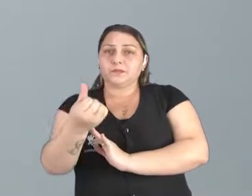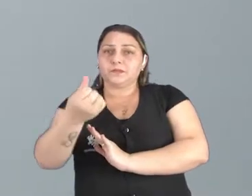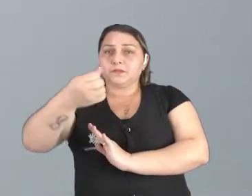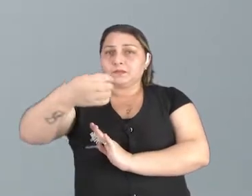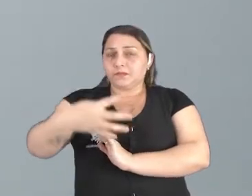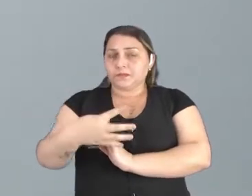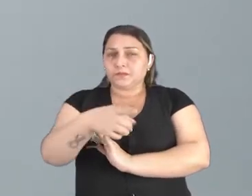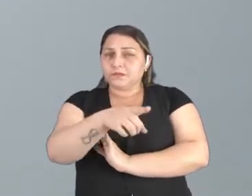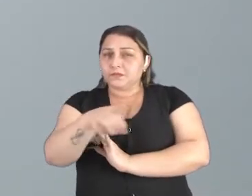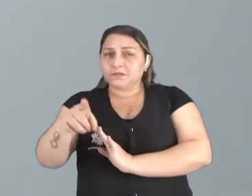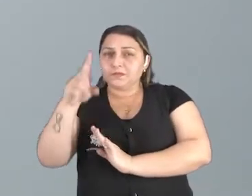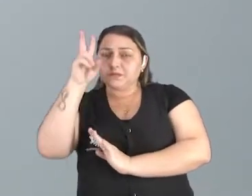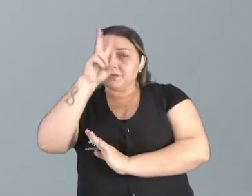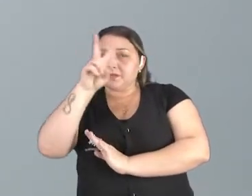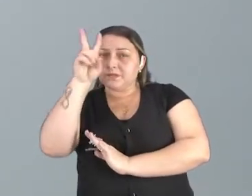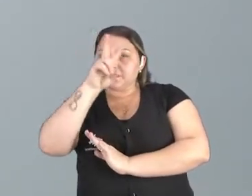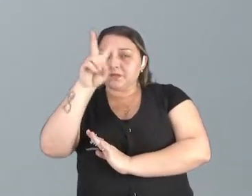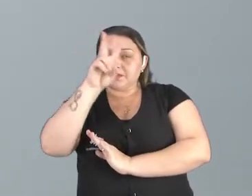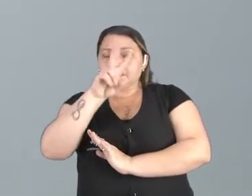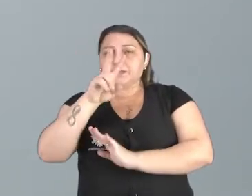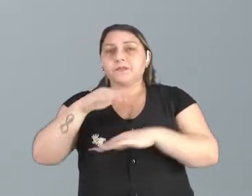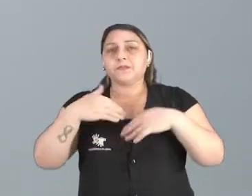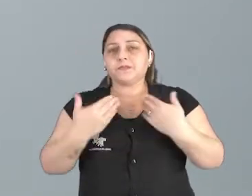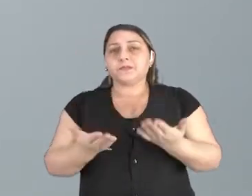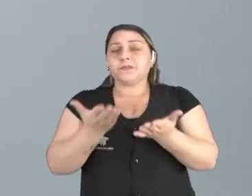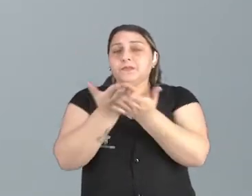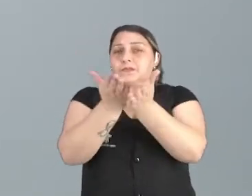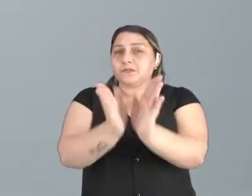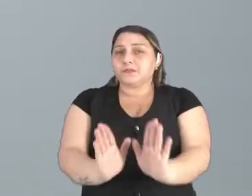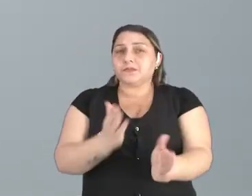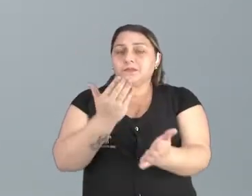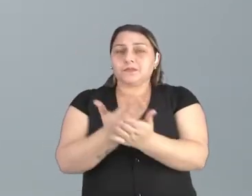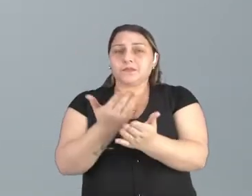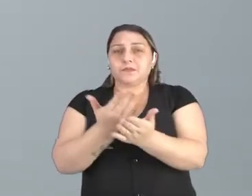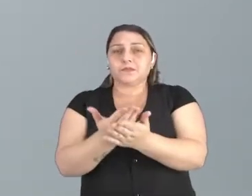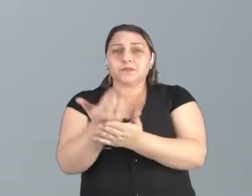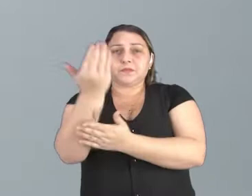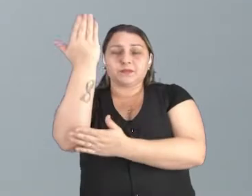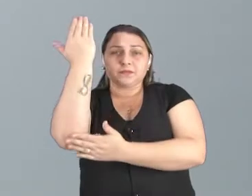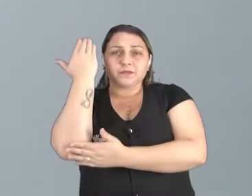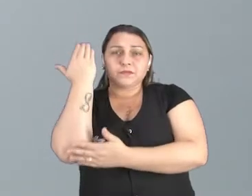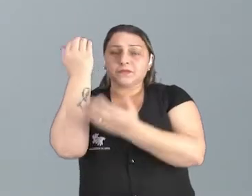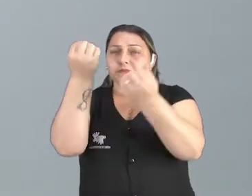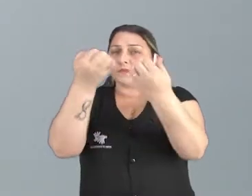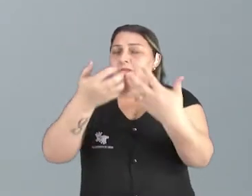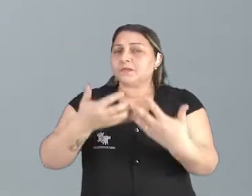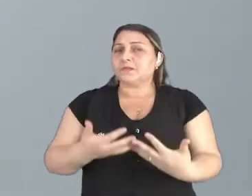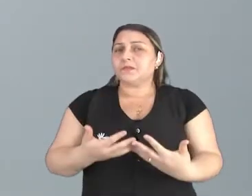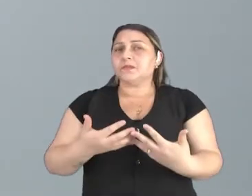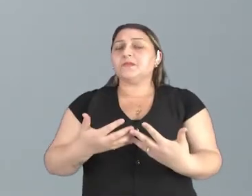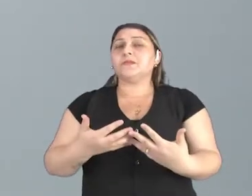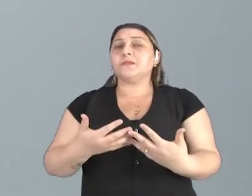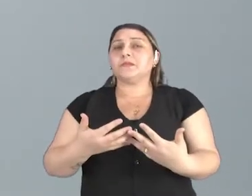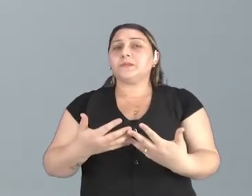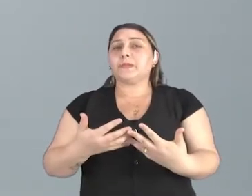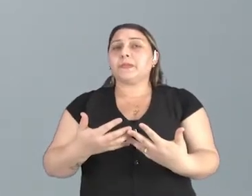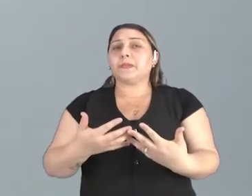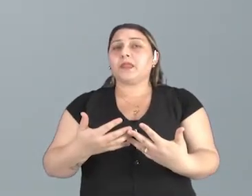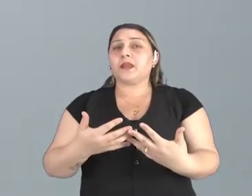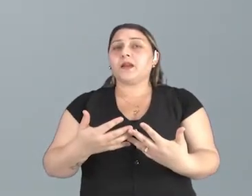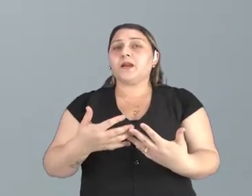1964, né? E se vocês lembrarem, nós terminamos a aula passada discutindo sobre o governo de